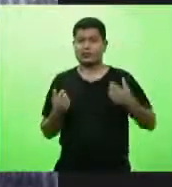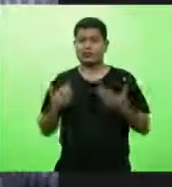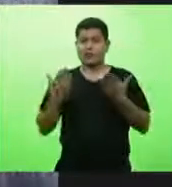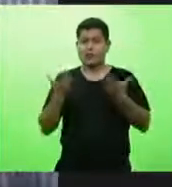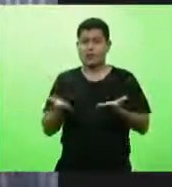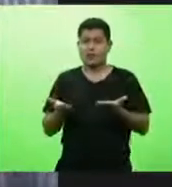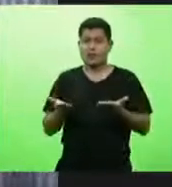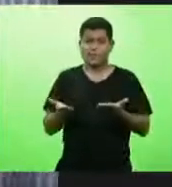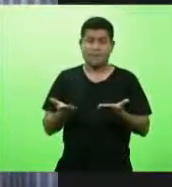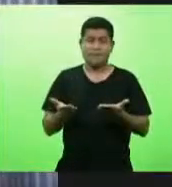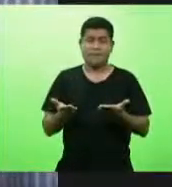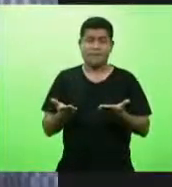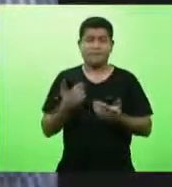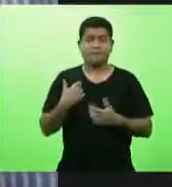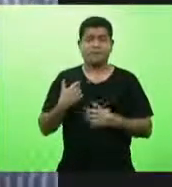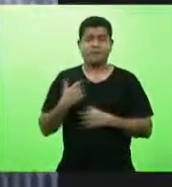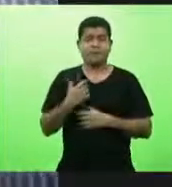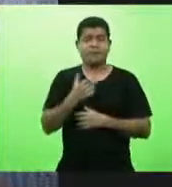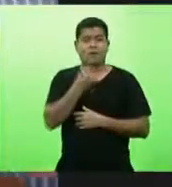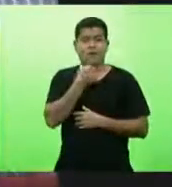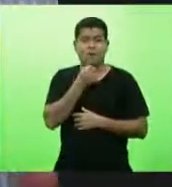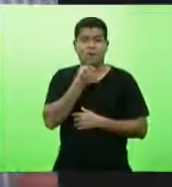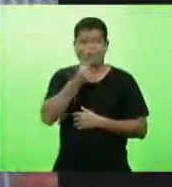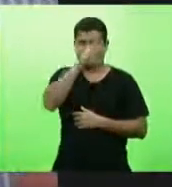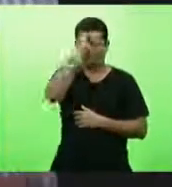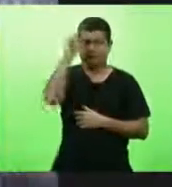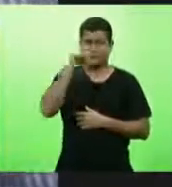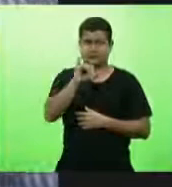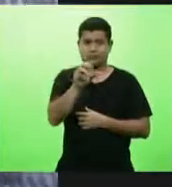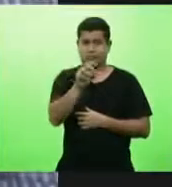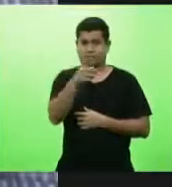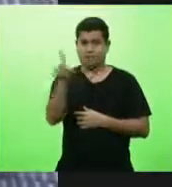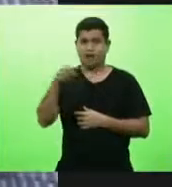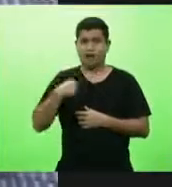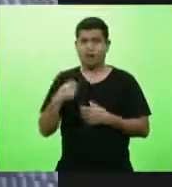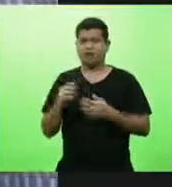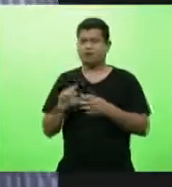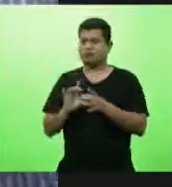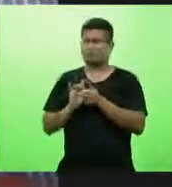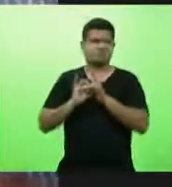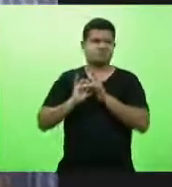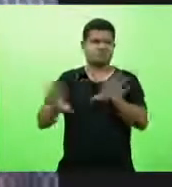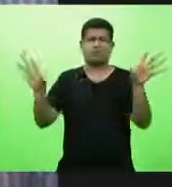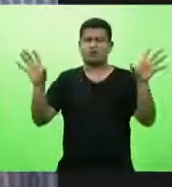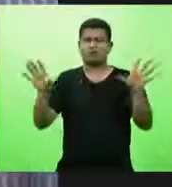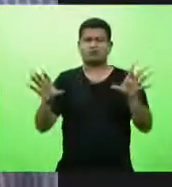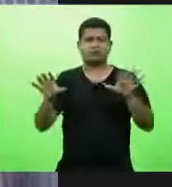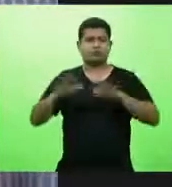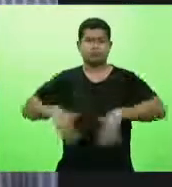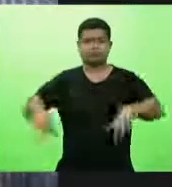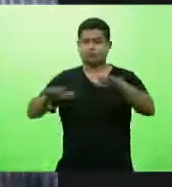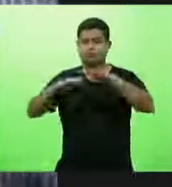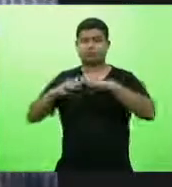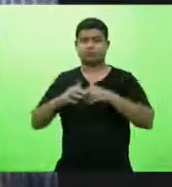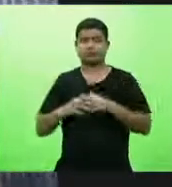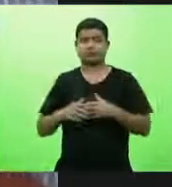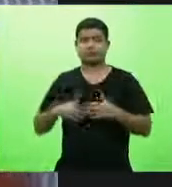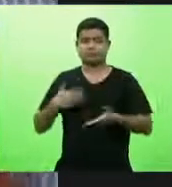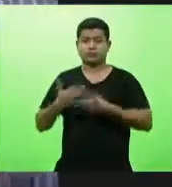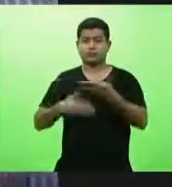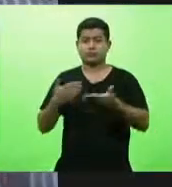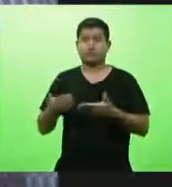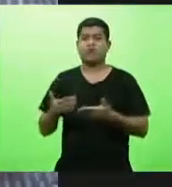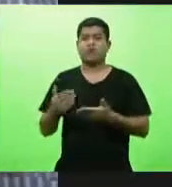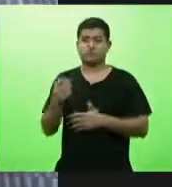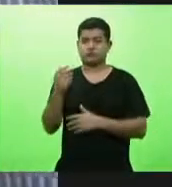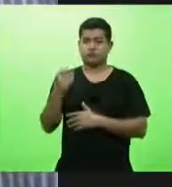olha, deputado, o prefeito João Rodrigues abriu tudo. Aí veio se agravando